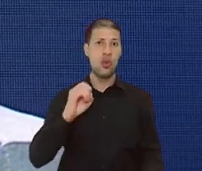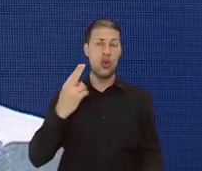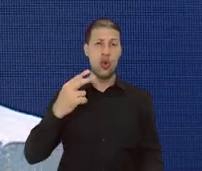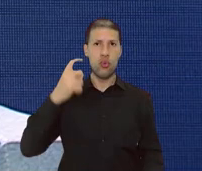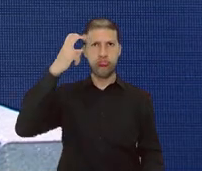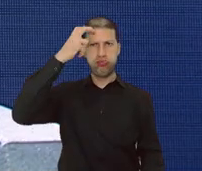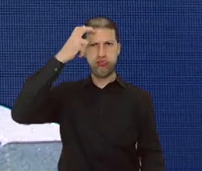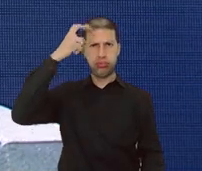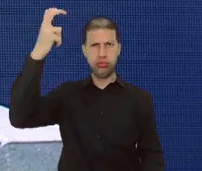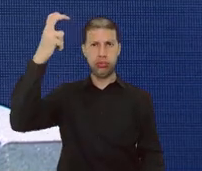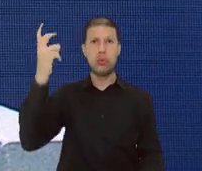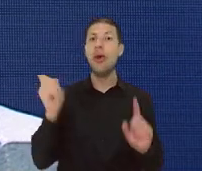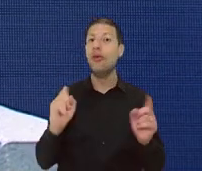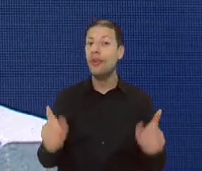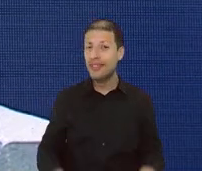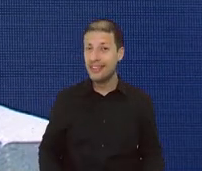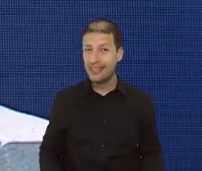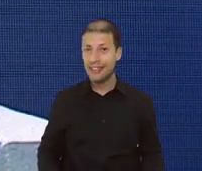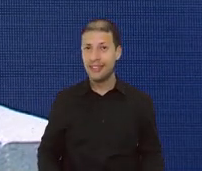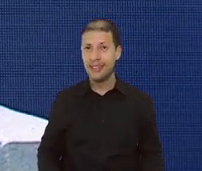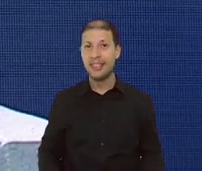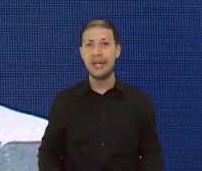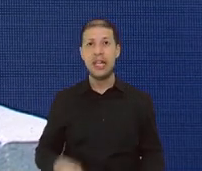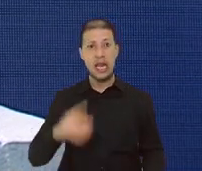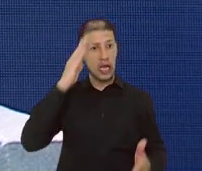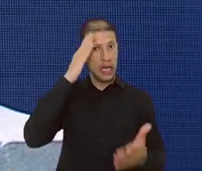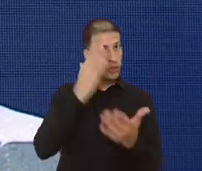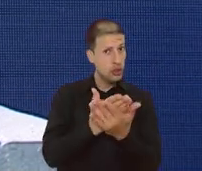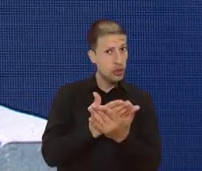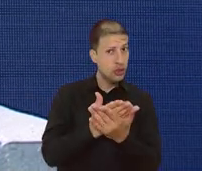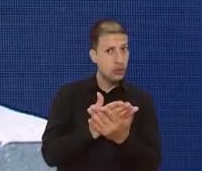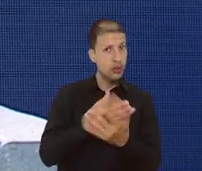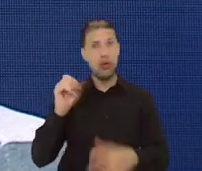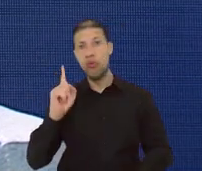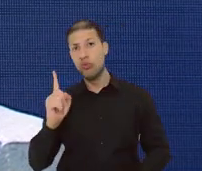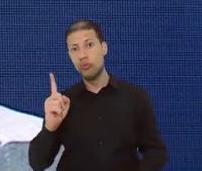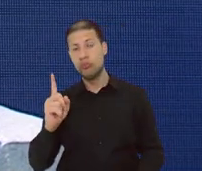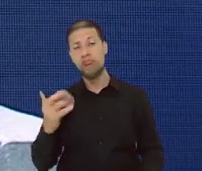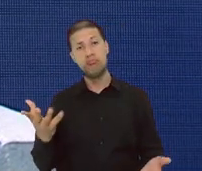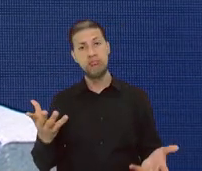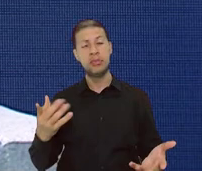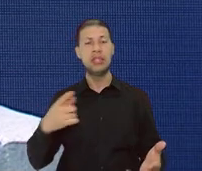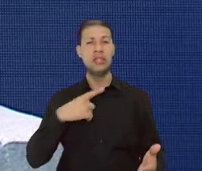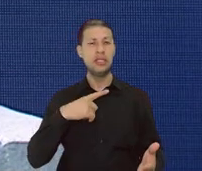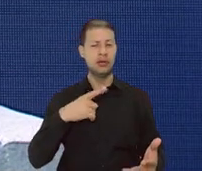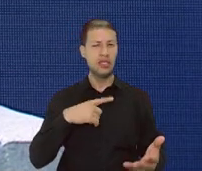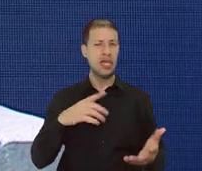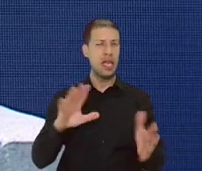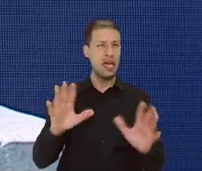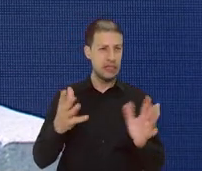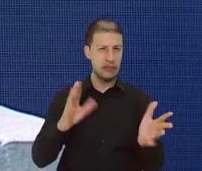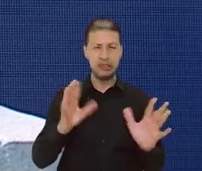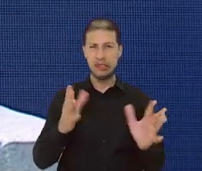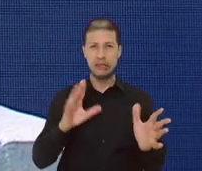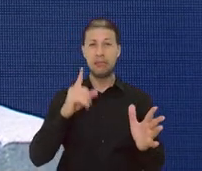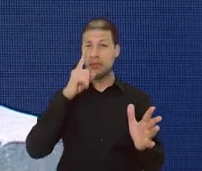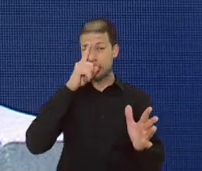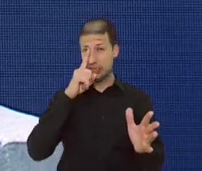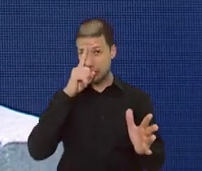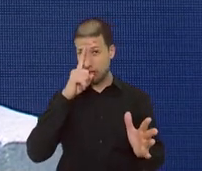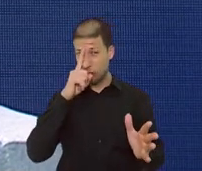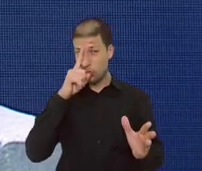né ele acredita aquilo ou não então assim existe uma margem de risco e de oportunidade